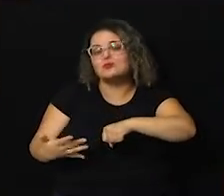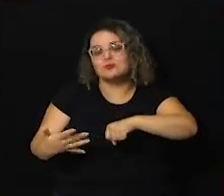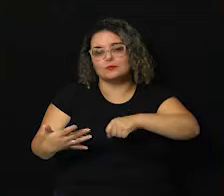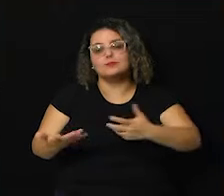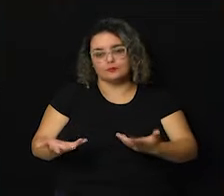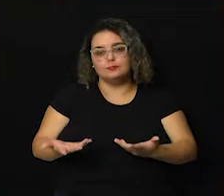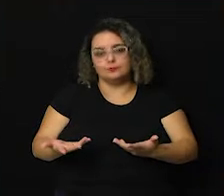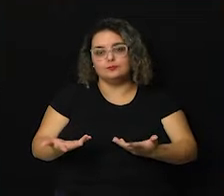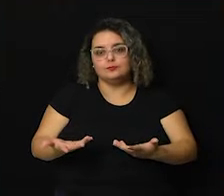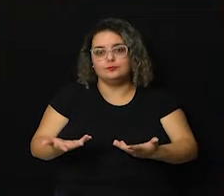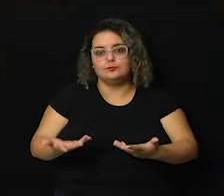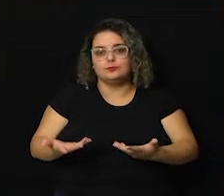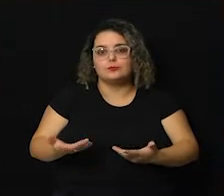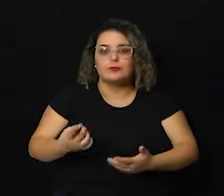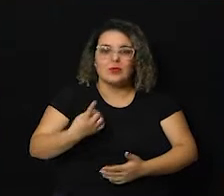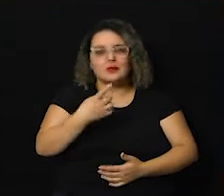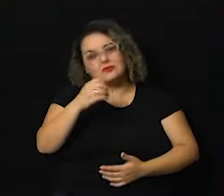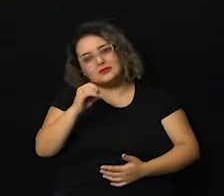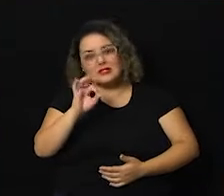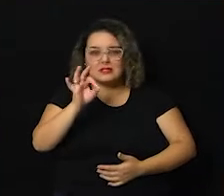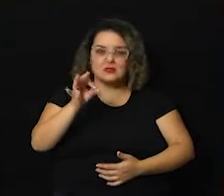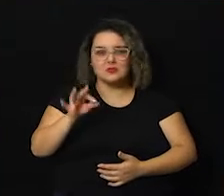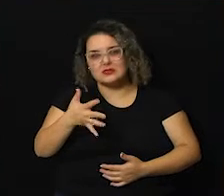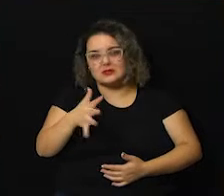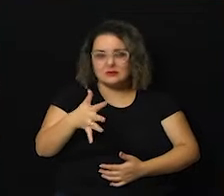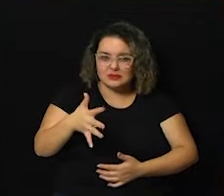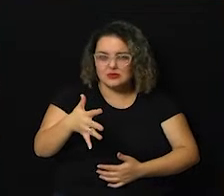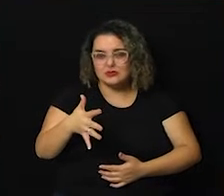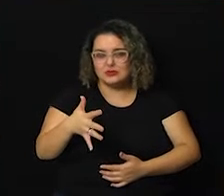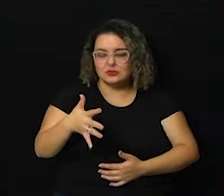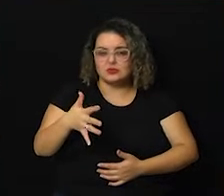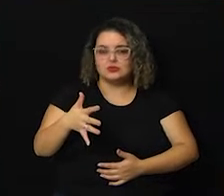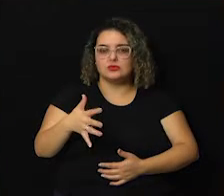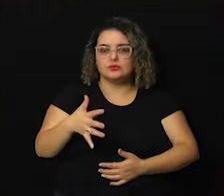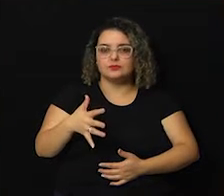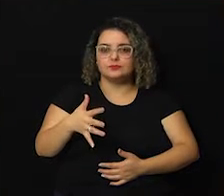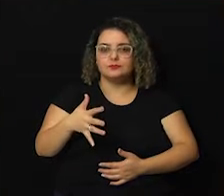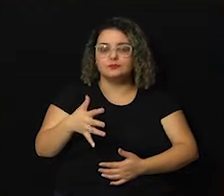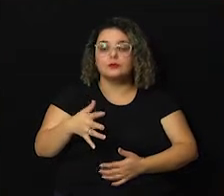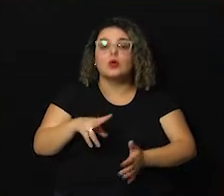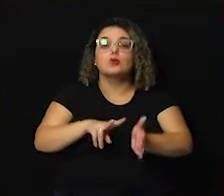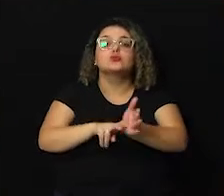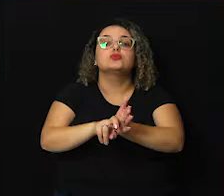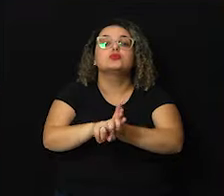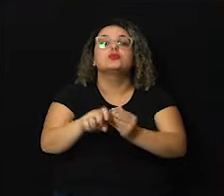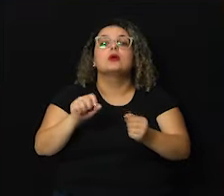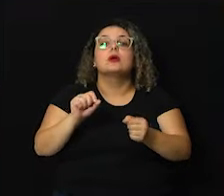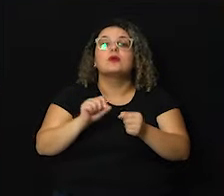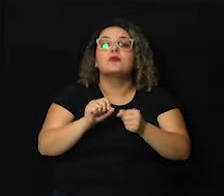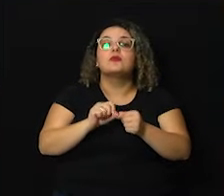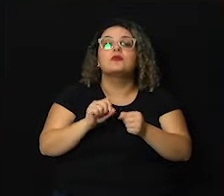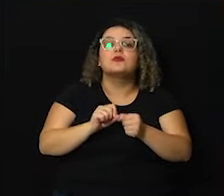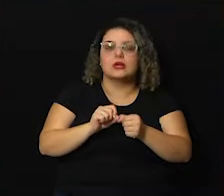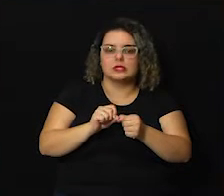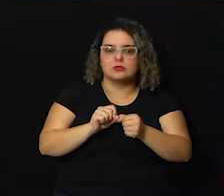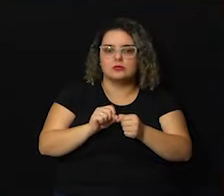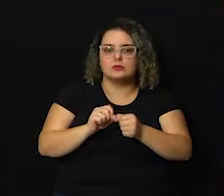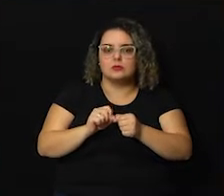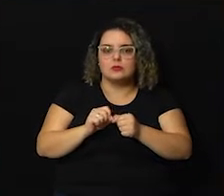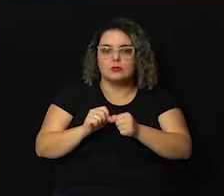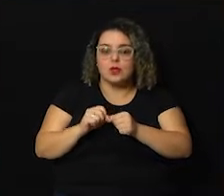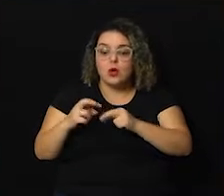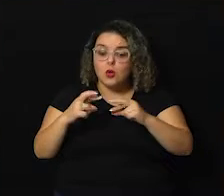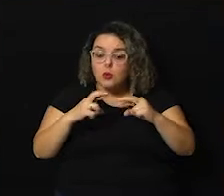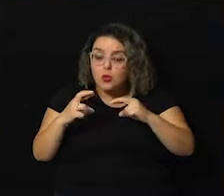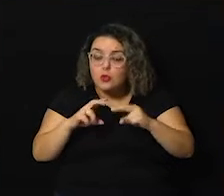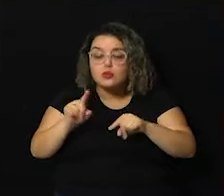né? Fato é que mais ou menos uns 10% das vezes o diagnóstico é feito pela investigação